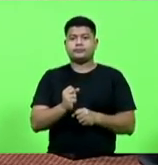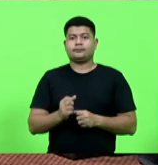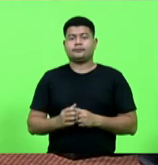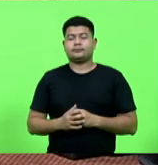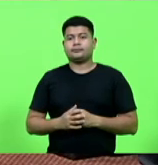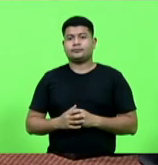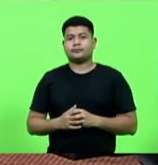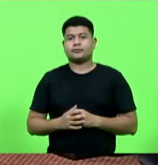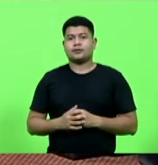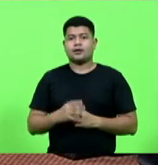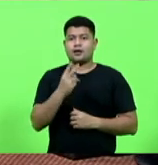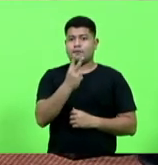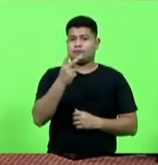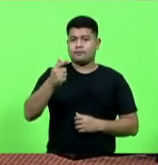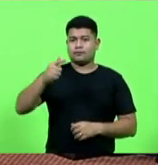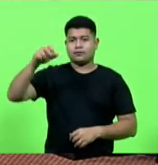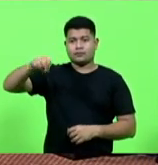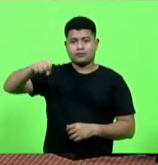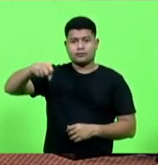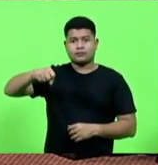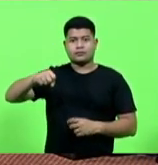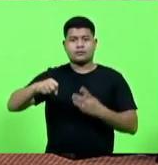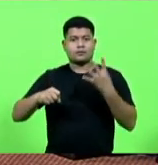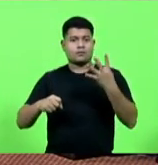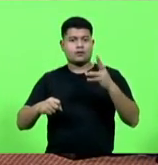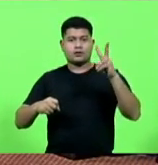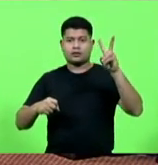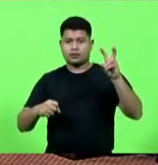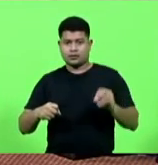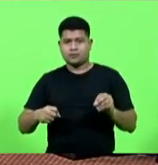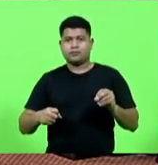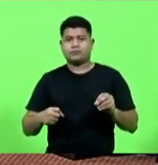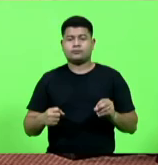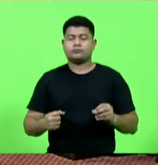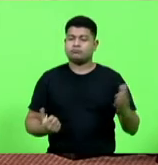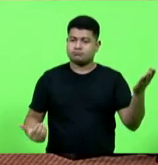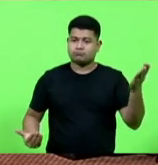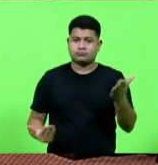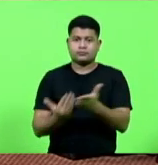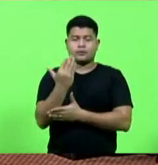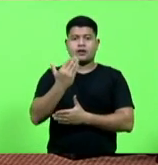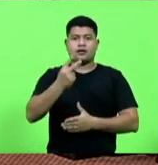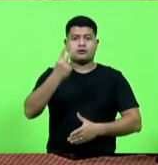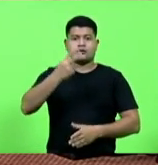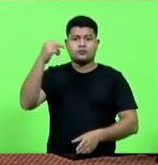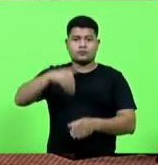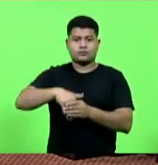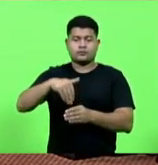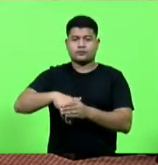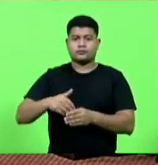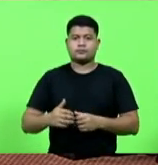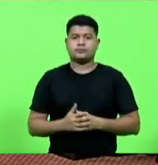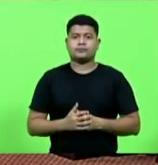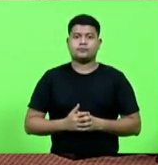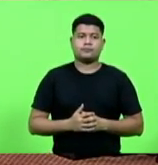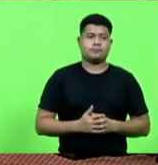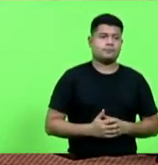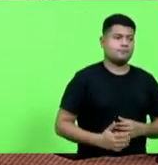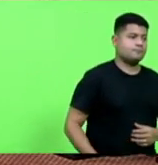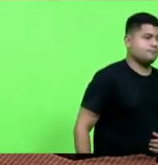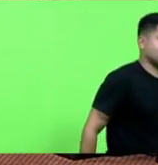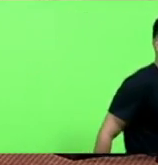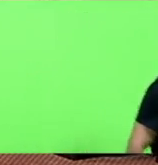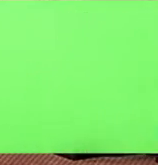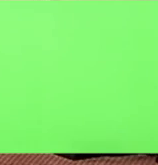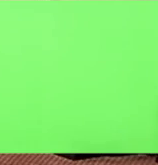27 votos sim, 4 votos não. Aprovado em segundo turno. Esta presidência encerra a